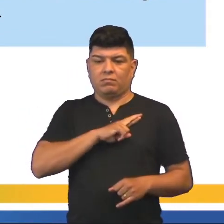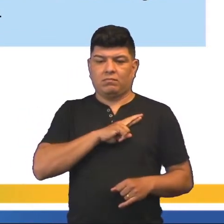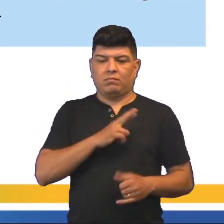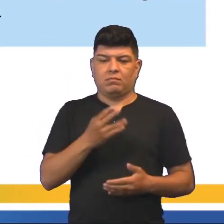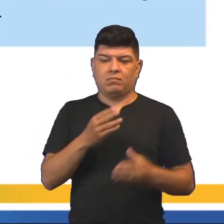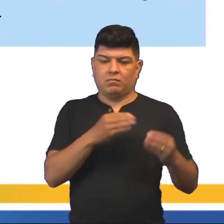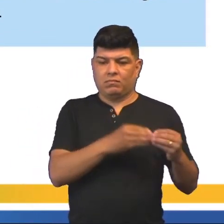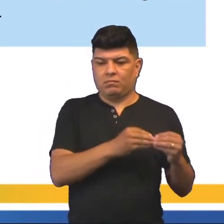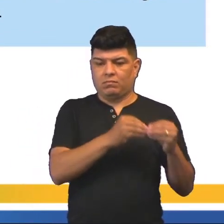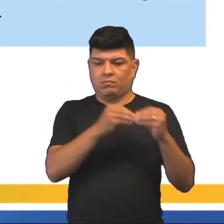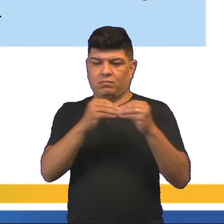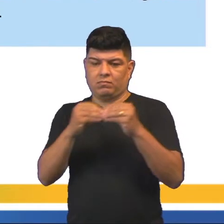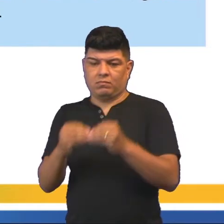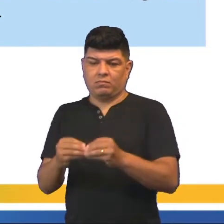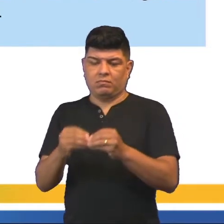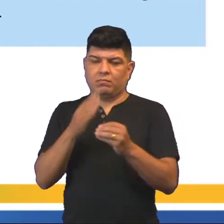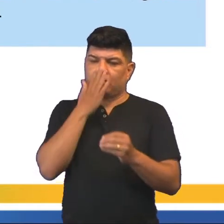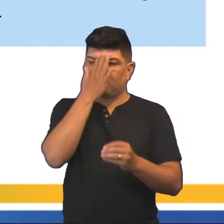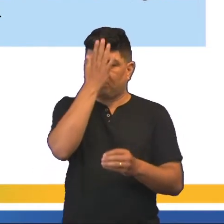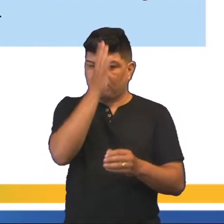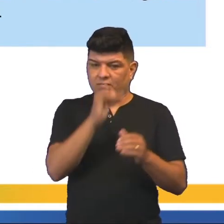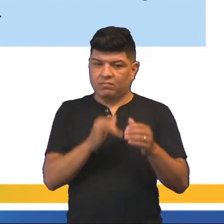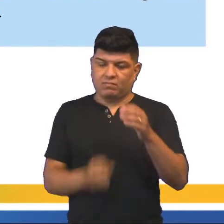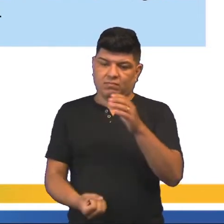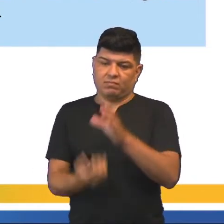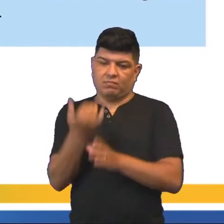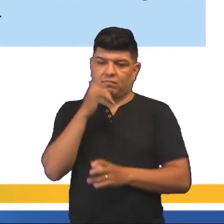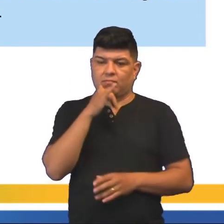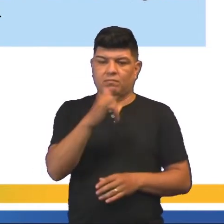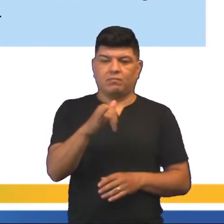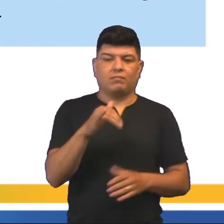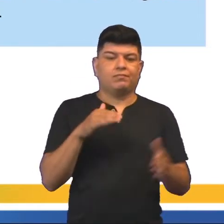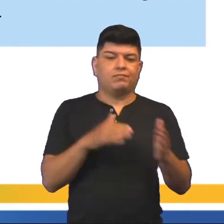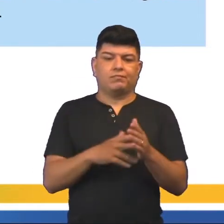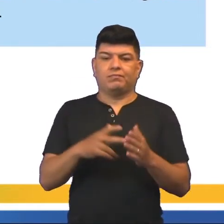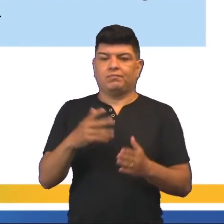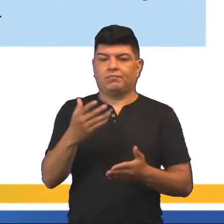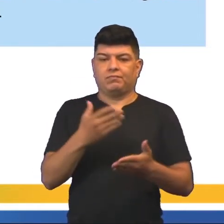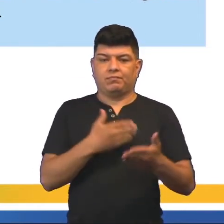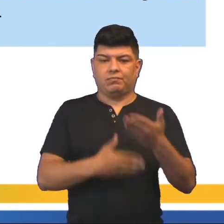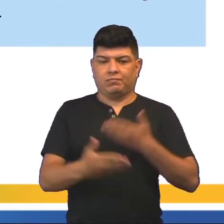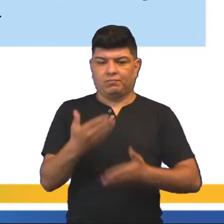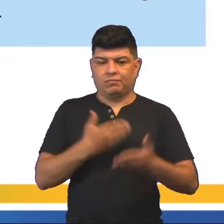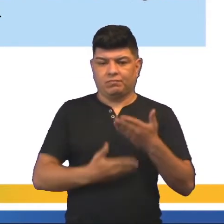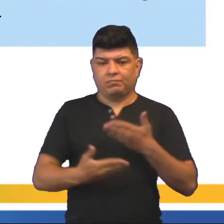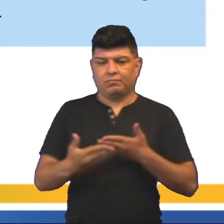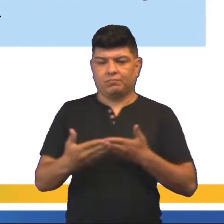por transportar a energia elétrica que foi gerada nas usinas até as distribuidoras.